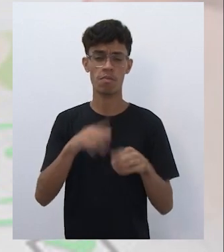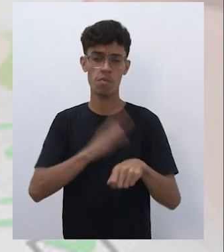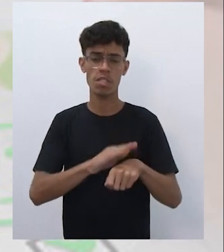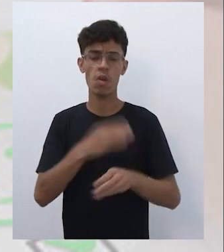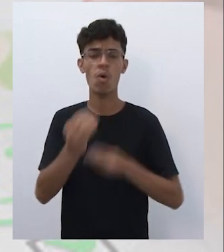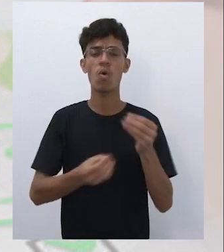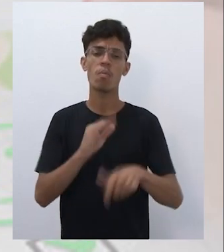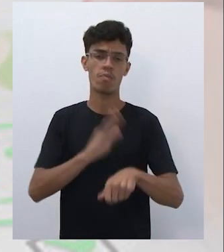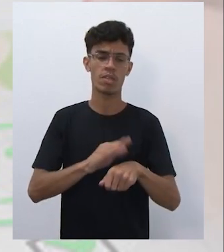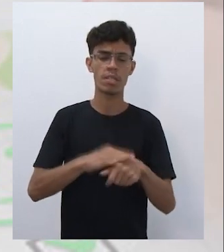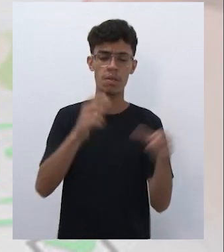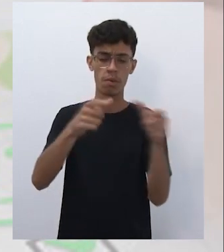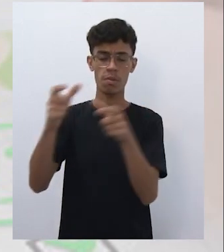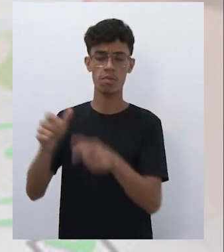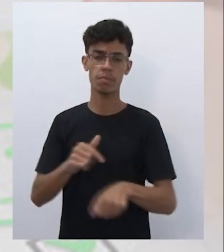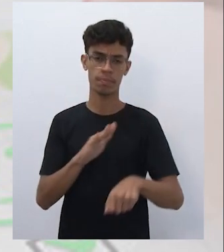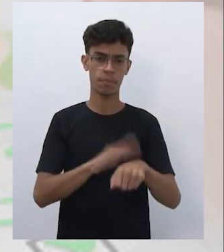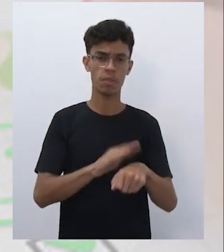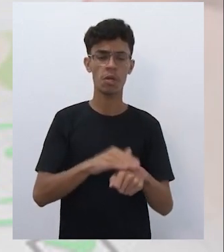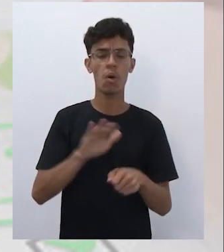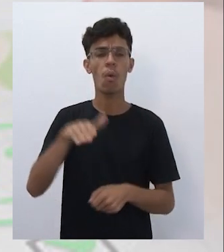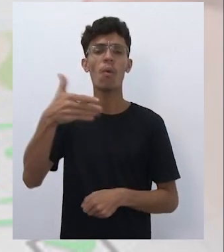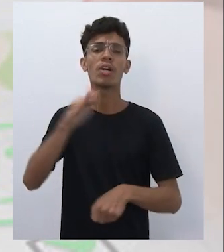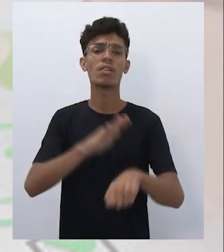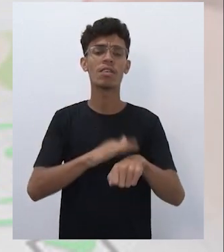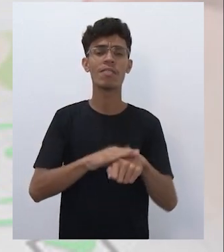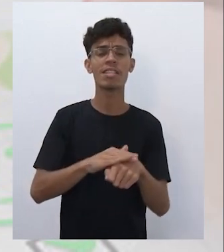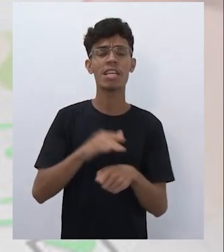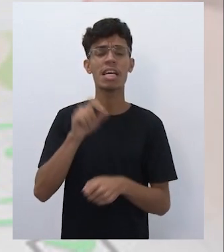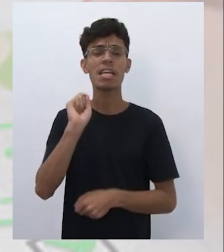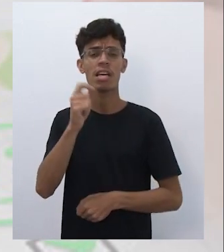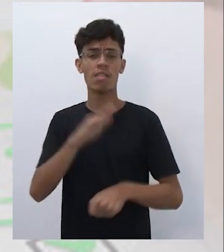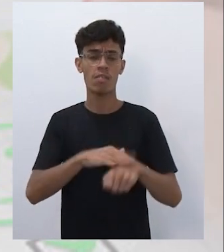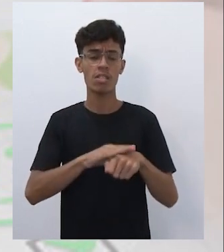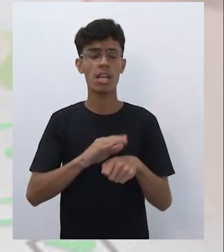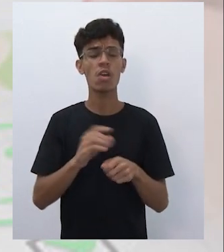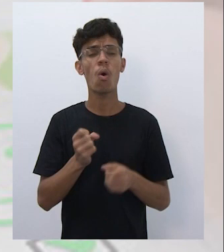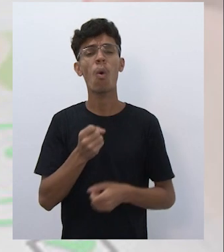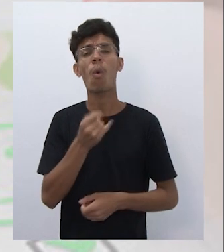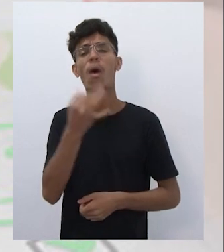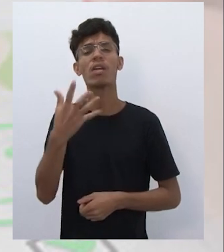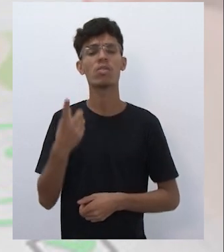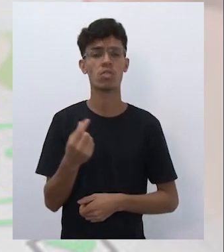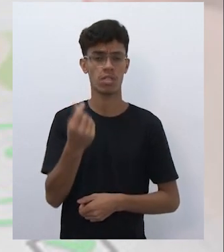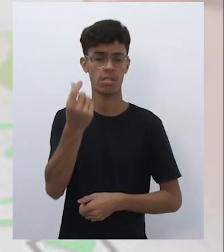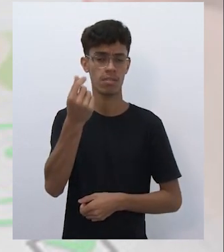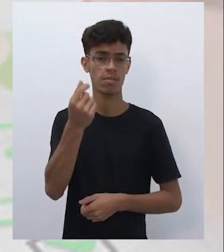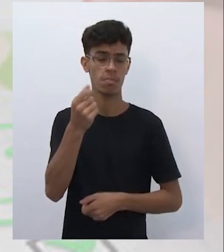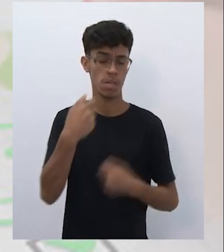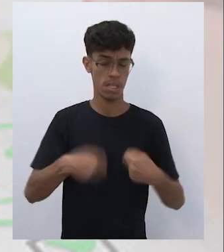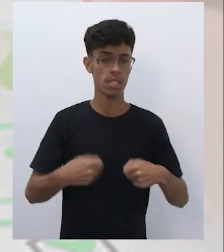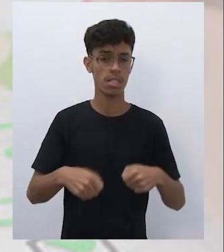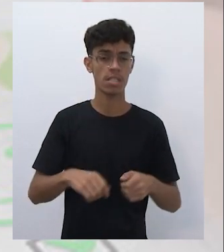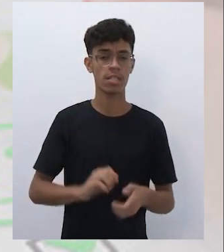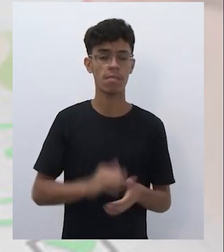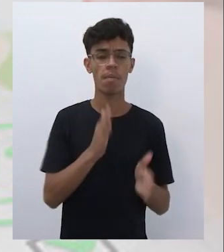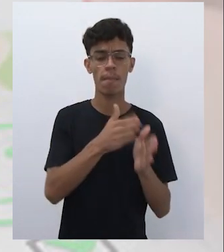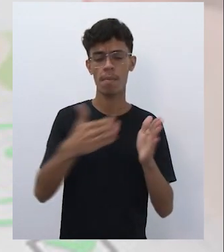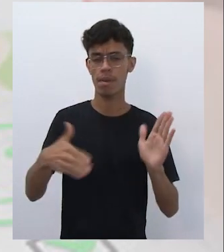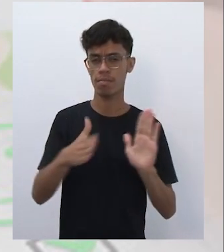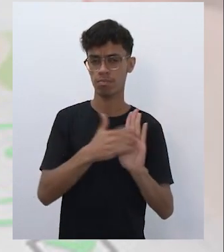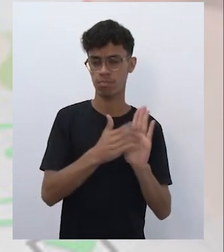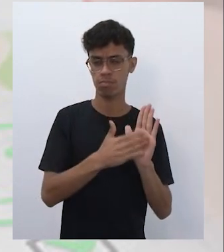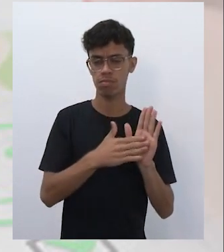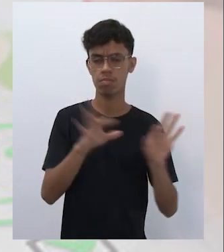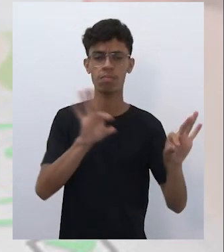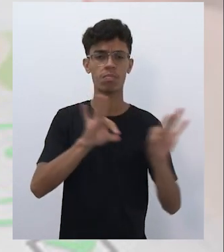como fazer, onde fazer, quando fazer, quem vai fazer e quanto vai custar esse projeto. Tá? Então, é sempre pensar que